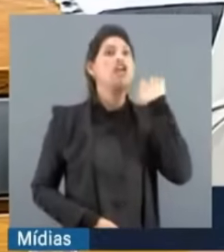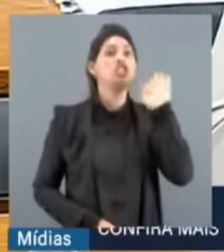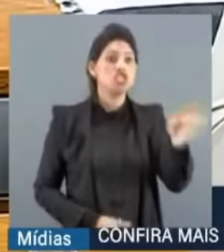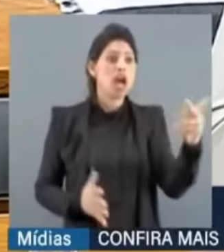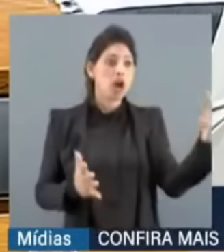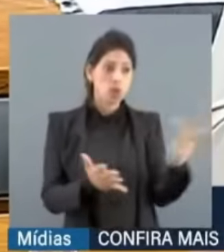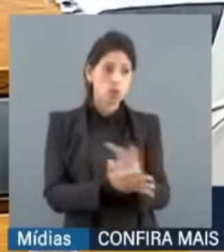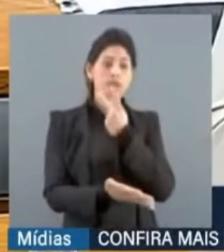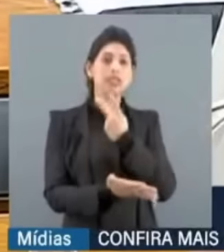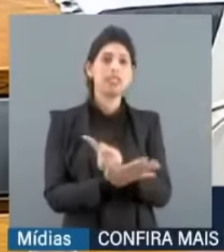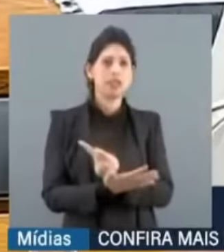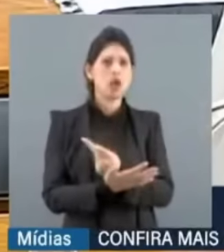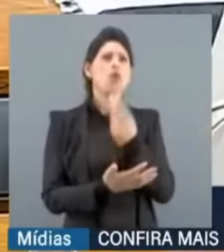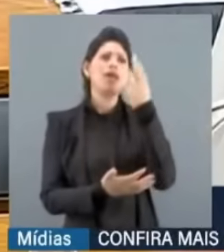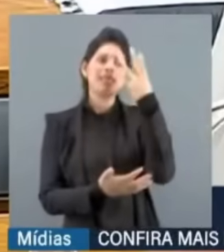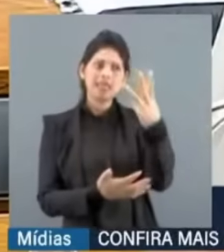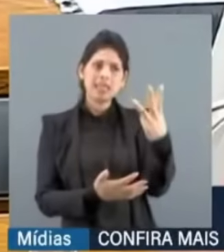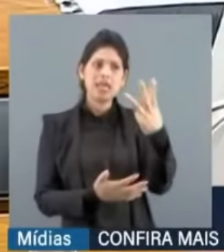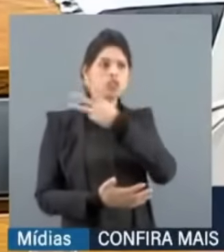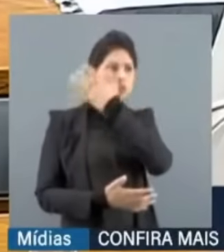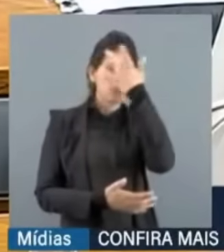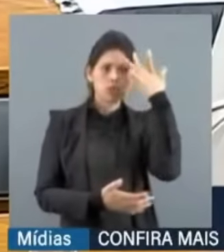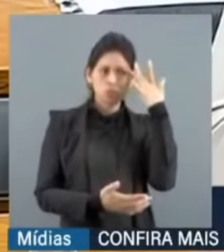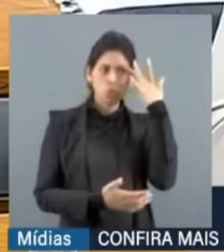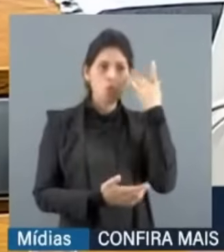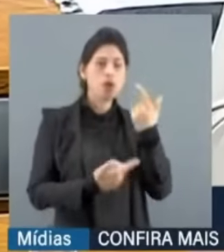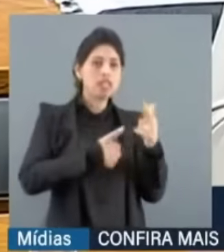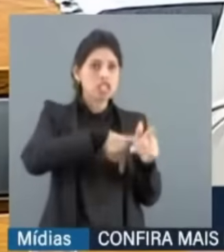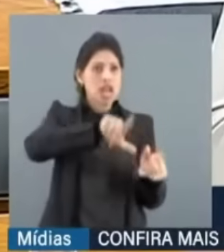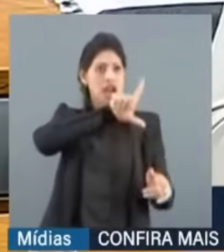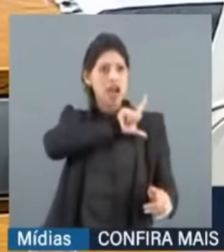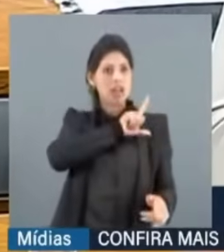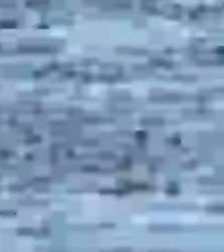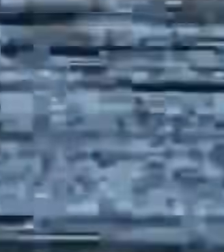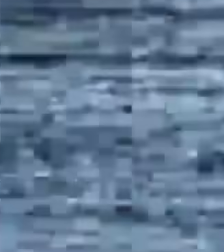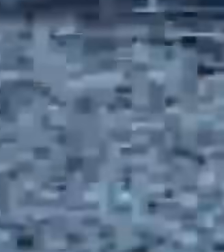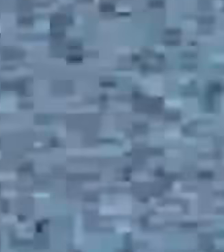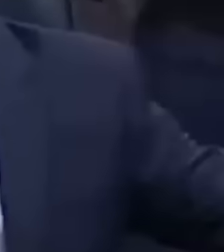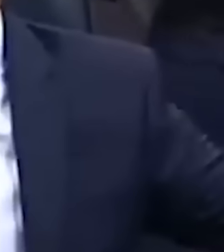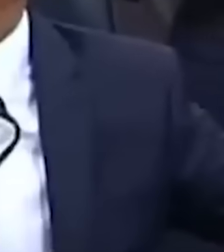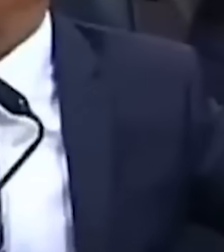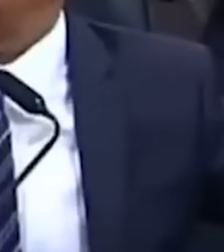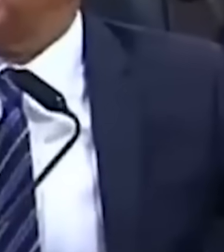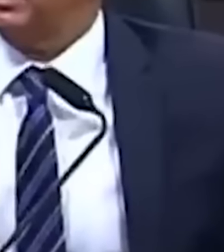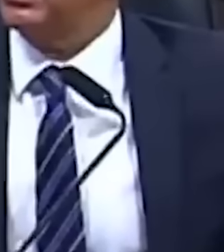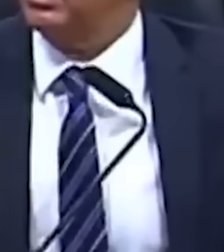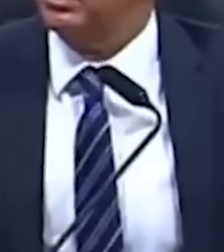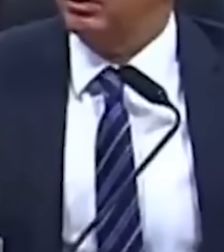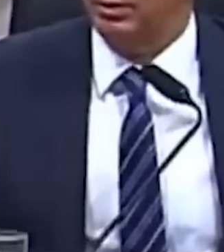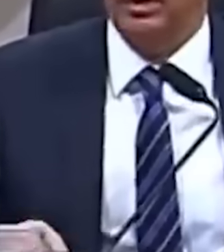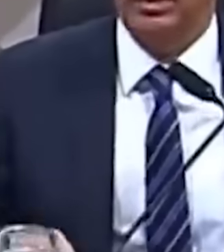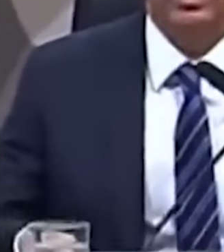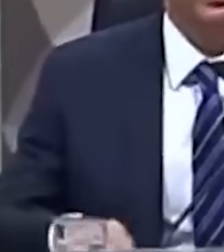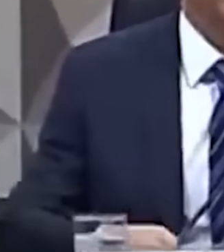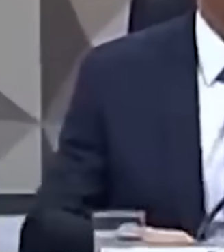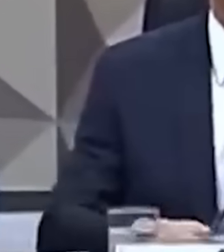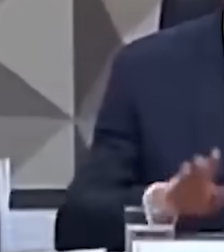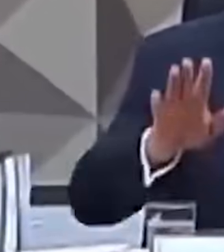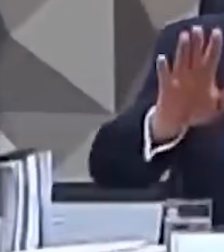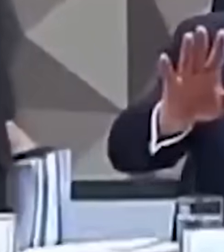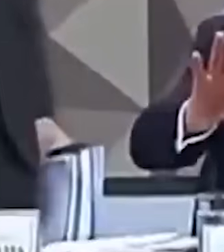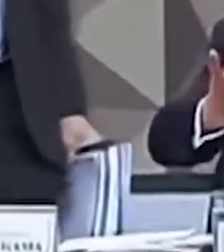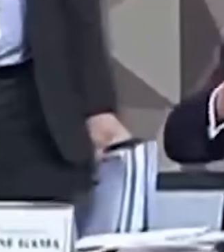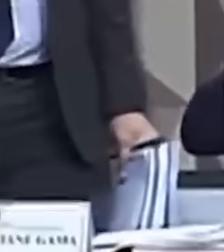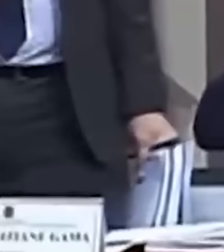PSOL pegou e falou: esse cara chega aqui de Aeroluque. Deputado, presidente, deputado, pela ordem, presidente.